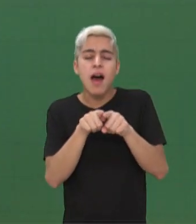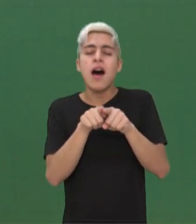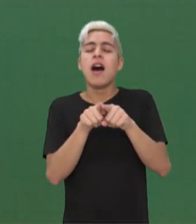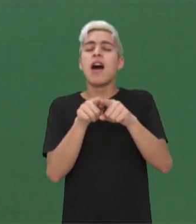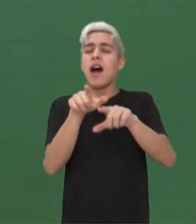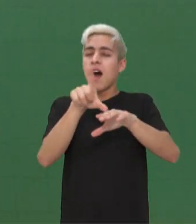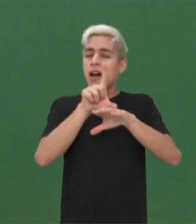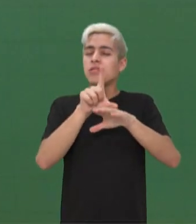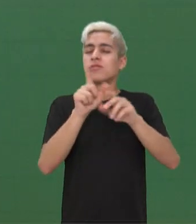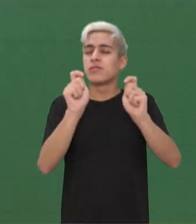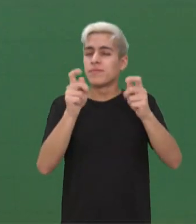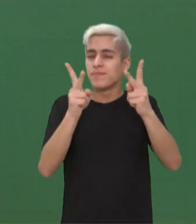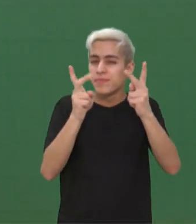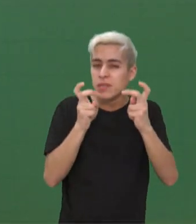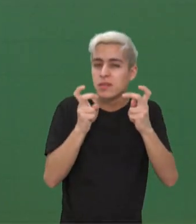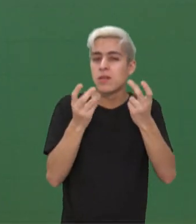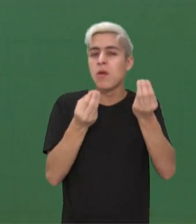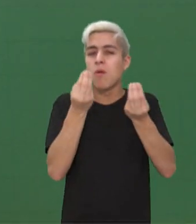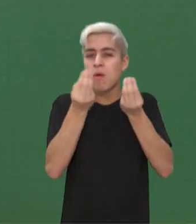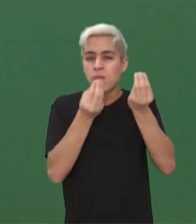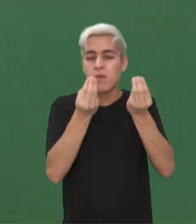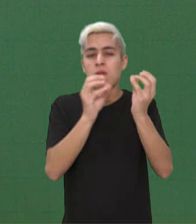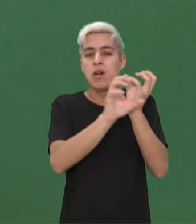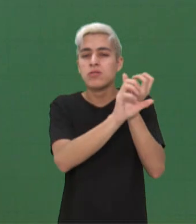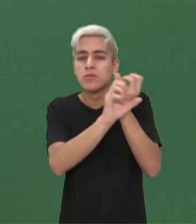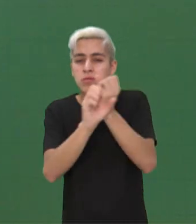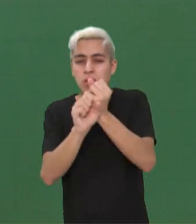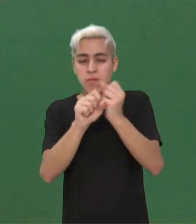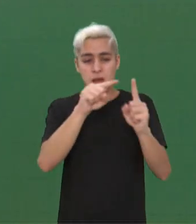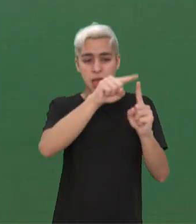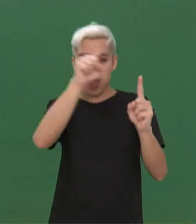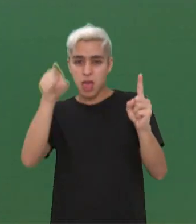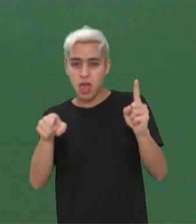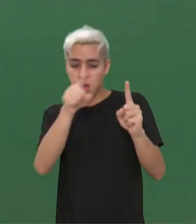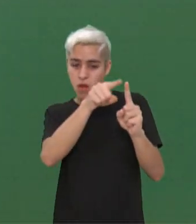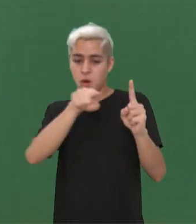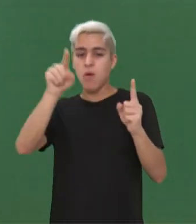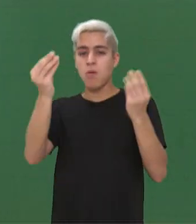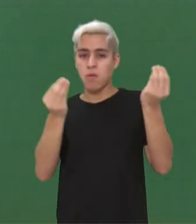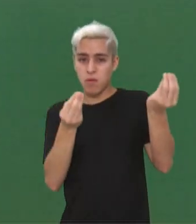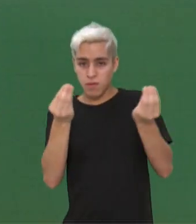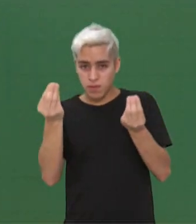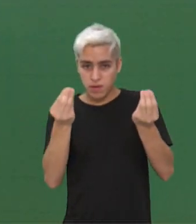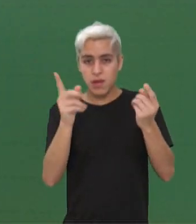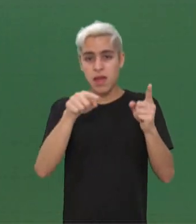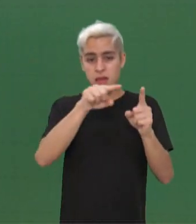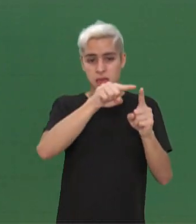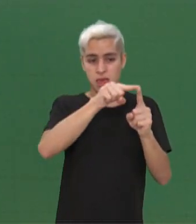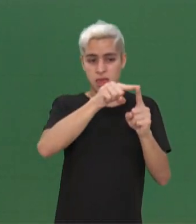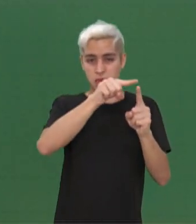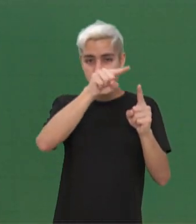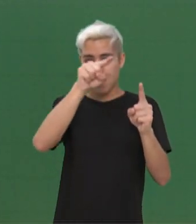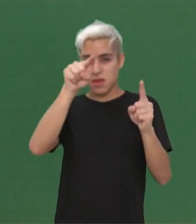previsão do comportamento da concavidade da nossa parábola. Então, concavidade voltada para baixo.